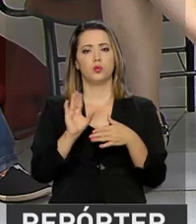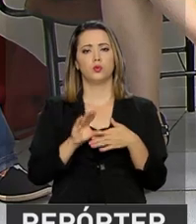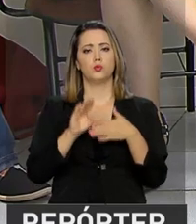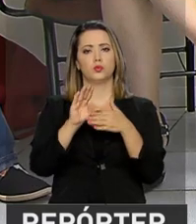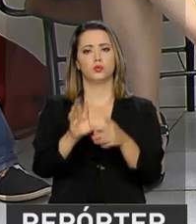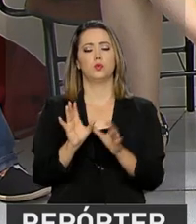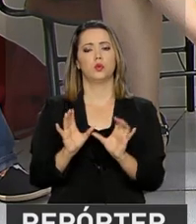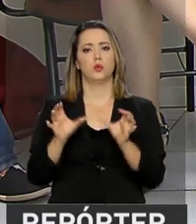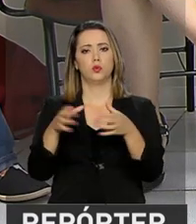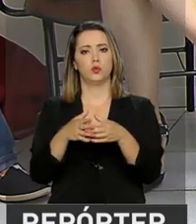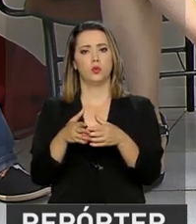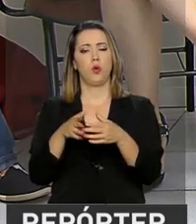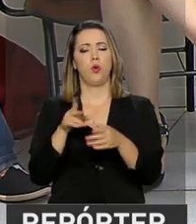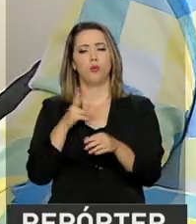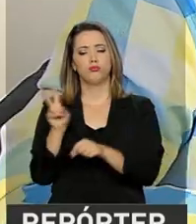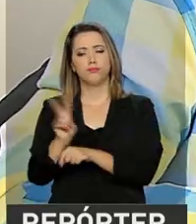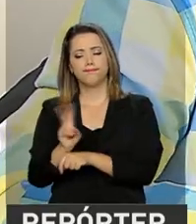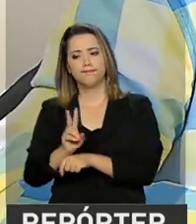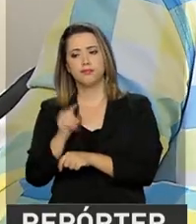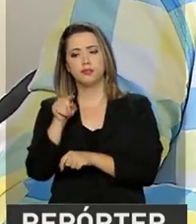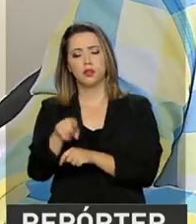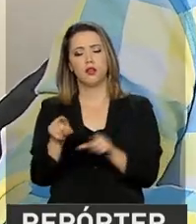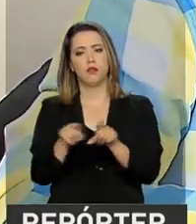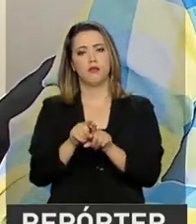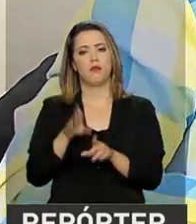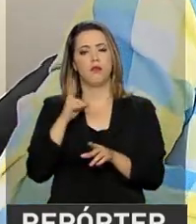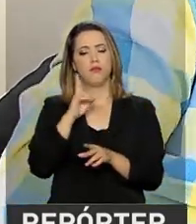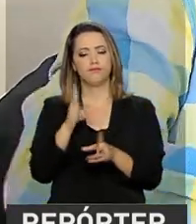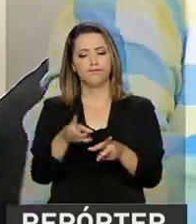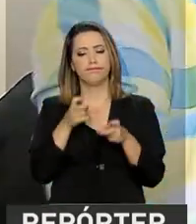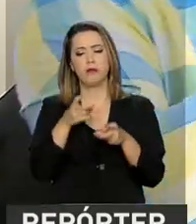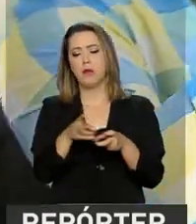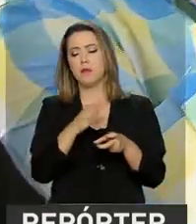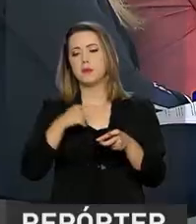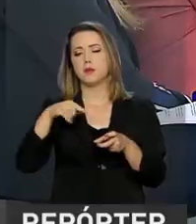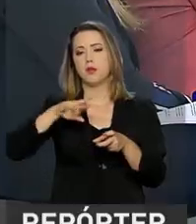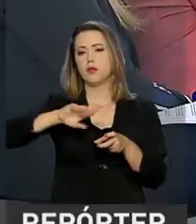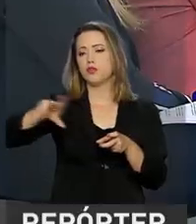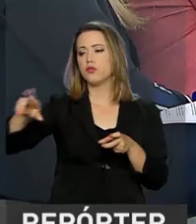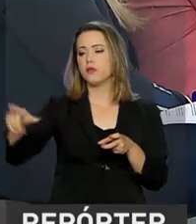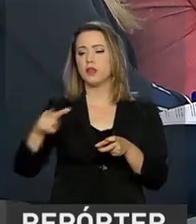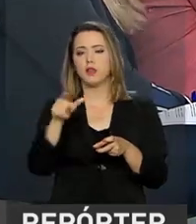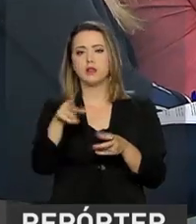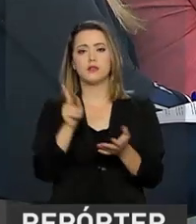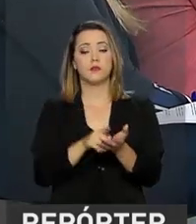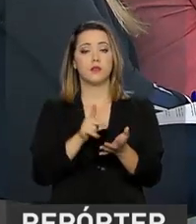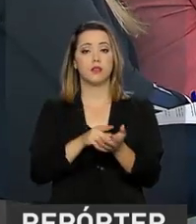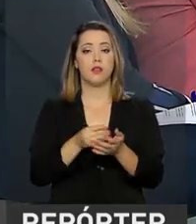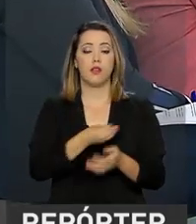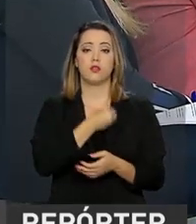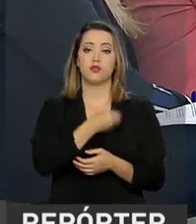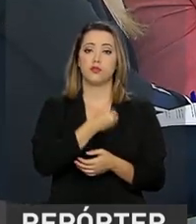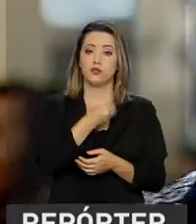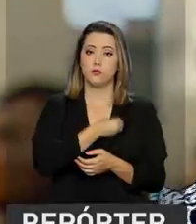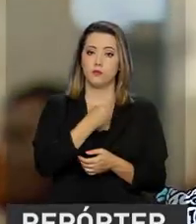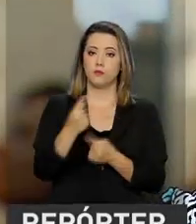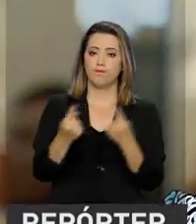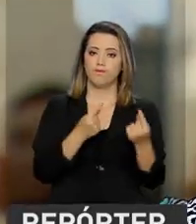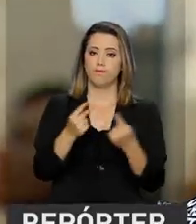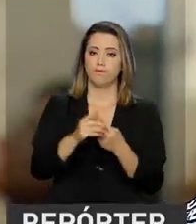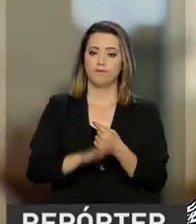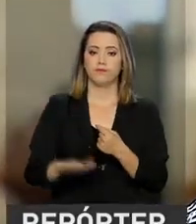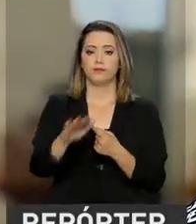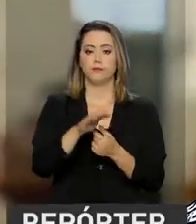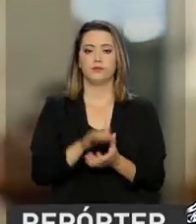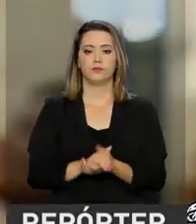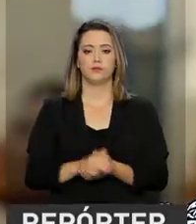das caravanas vai retratar de forma mais efetiva as diferentes realidades das crianças brasileiras. As políticas que